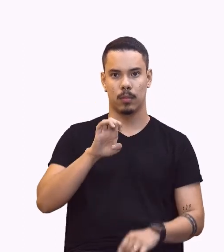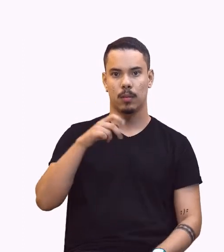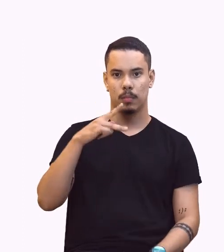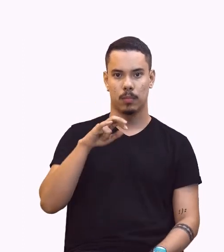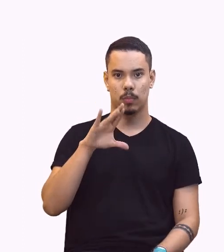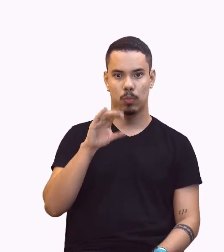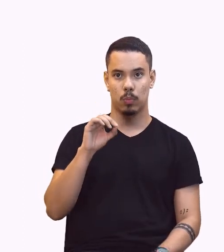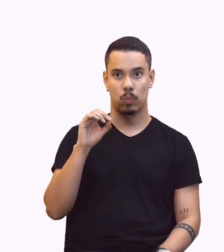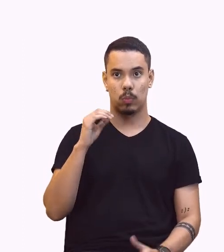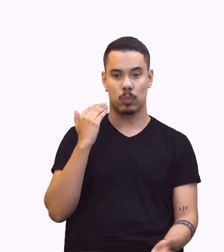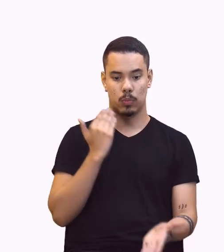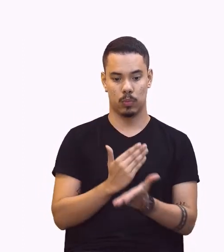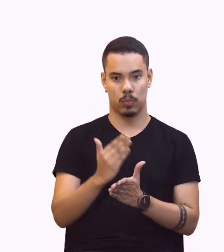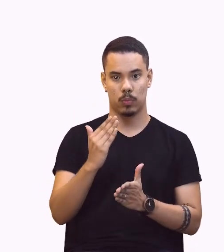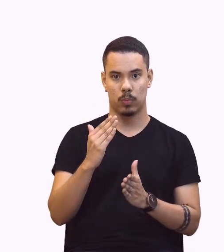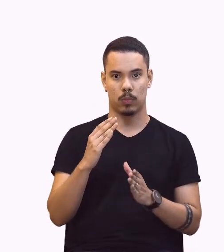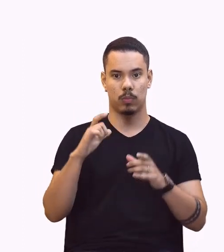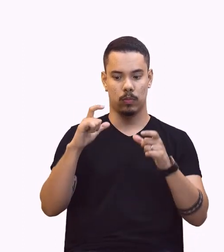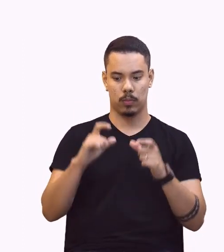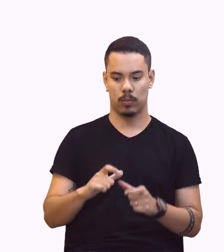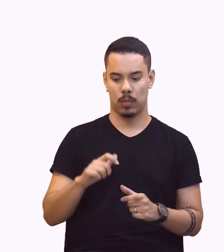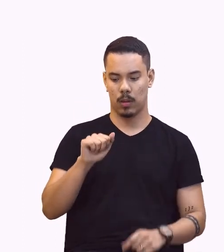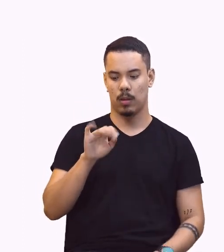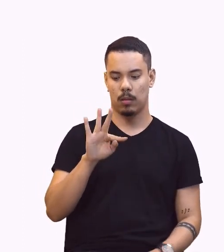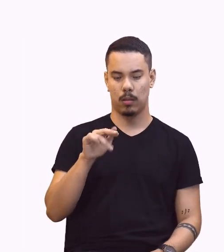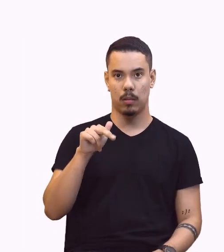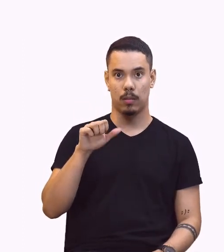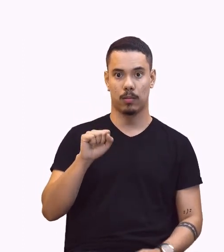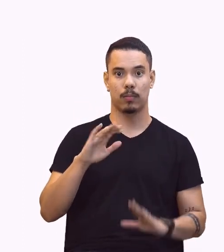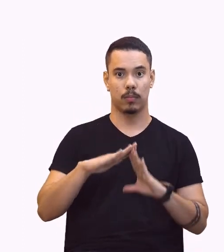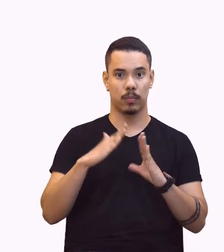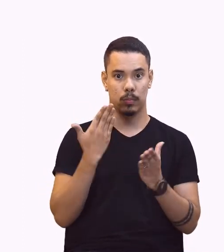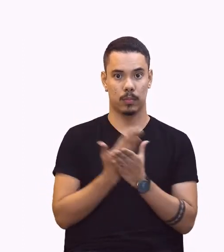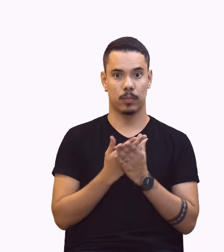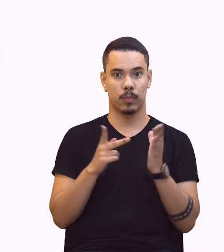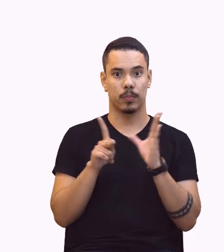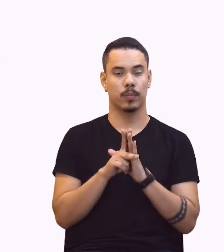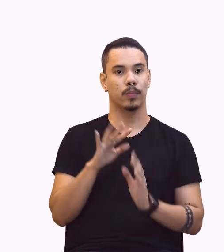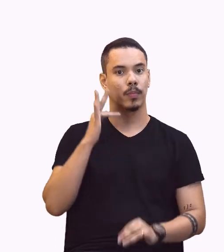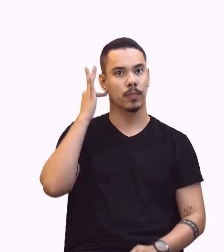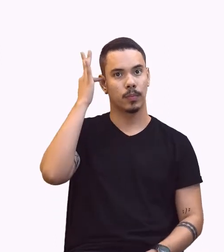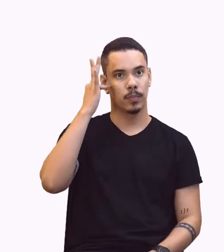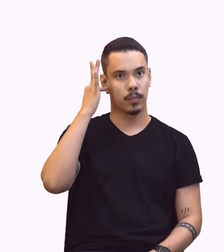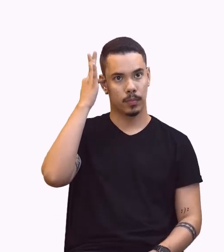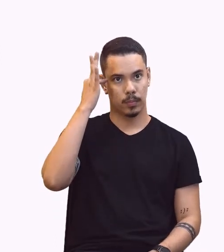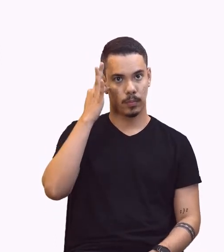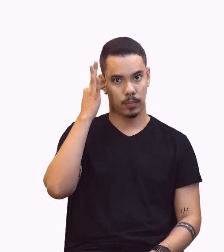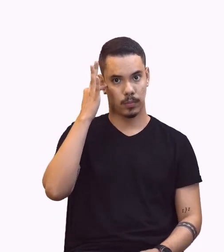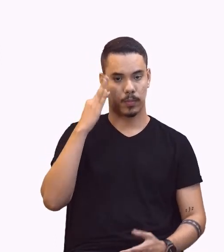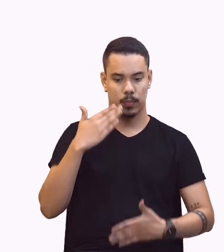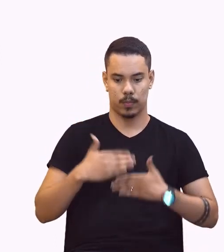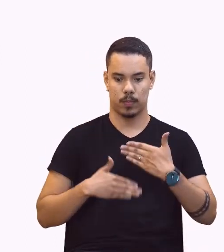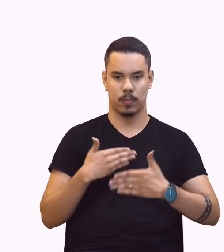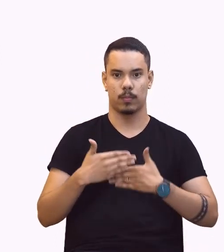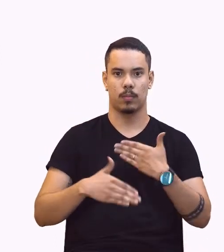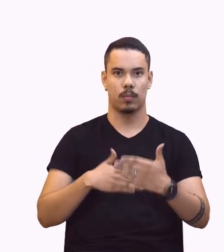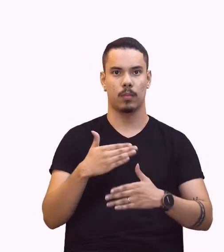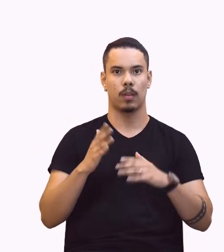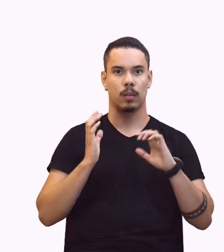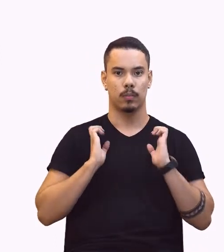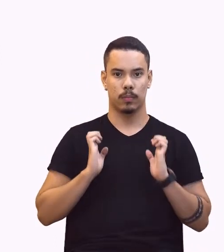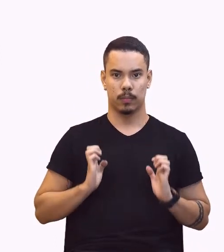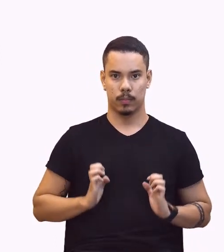em Atenas uma escola de filosofia. Desenvolveu a ética do prazer